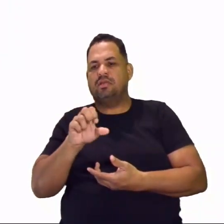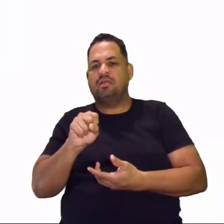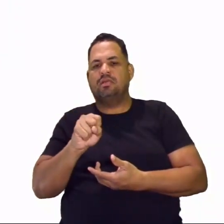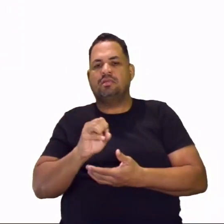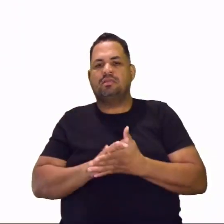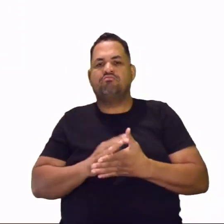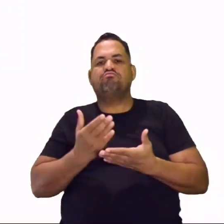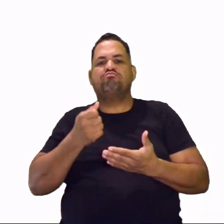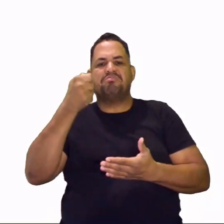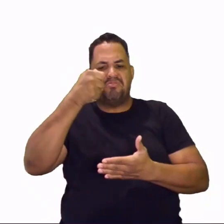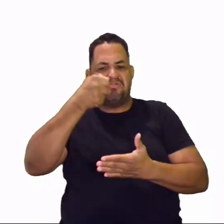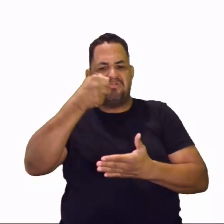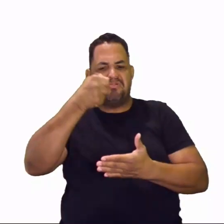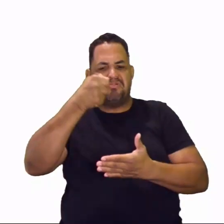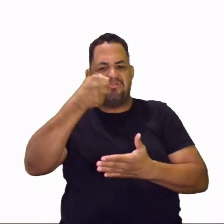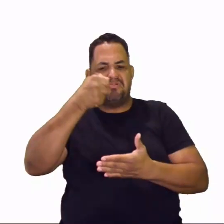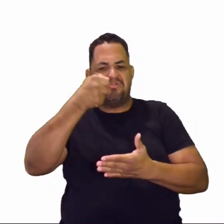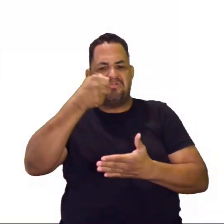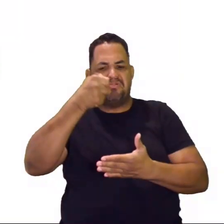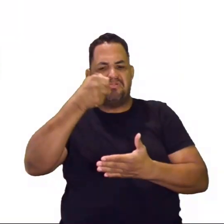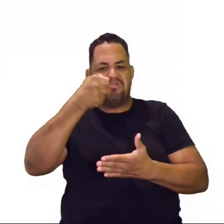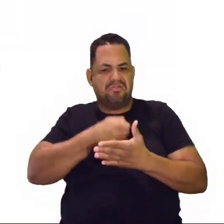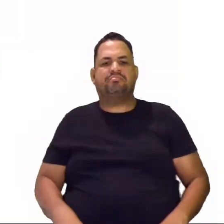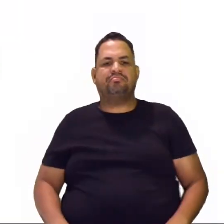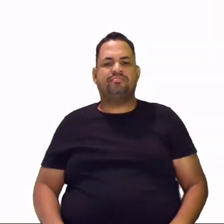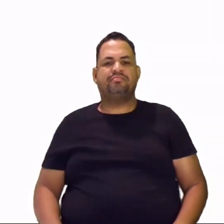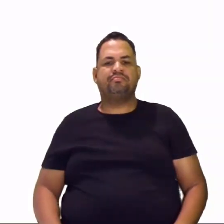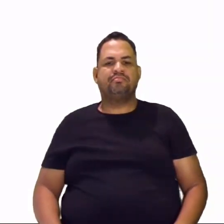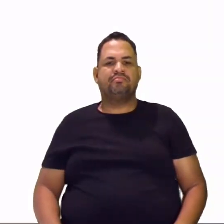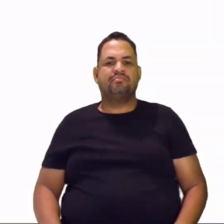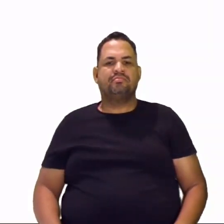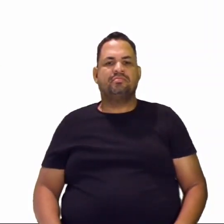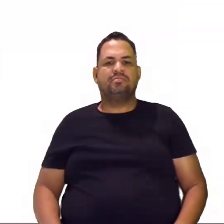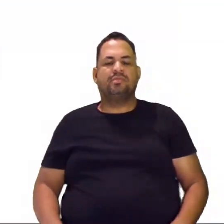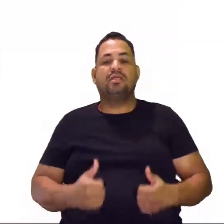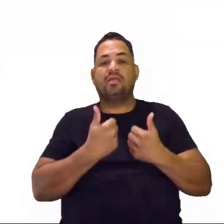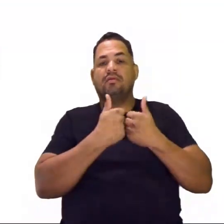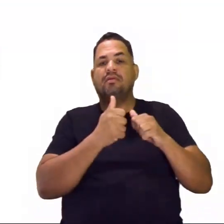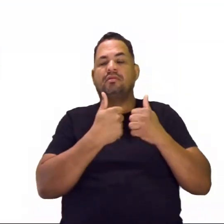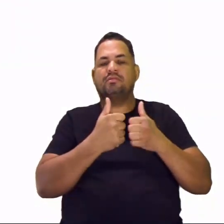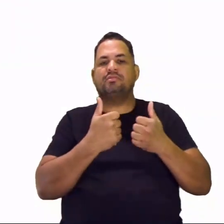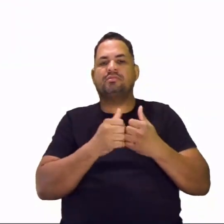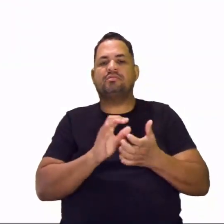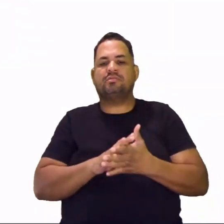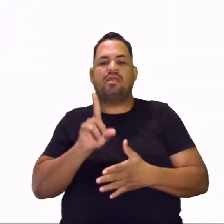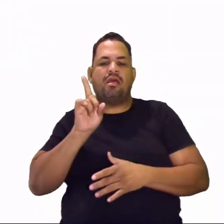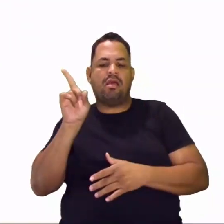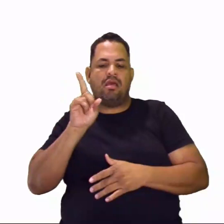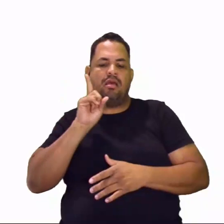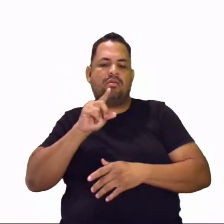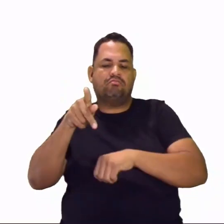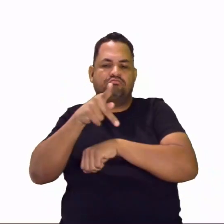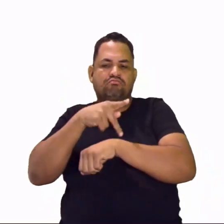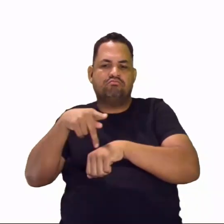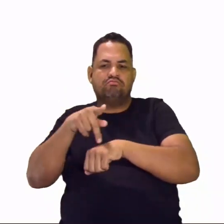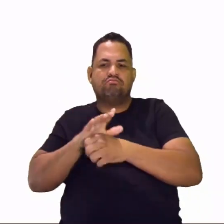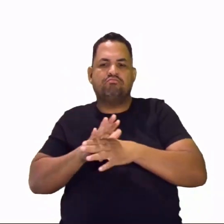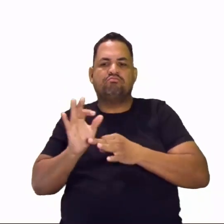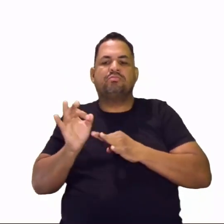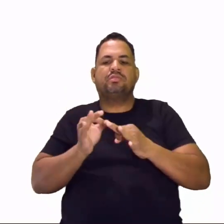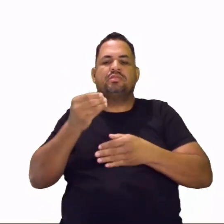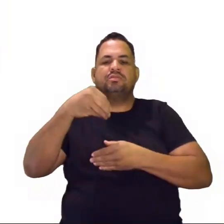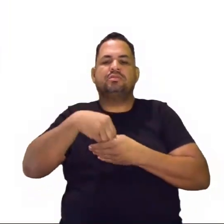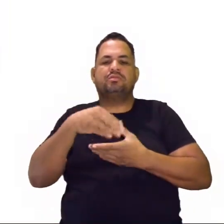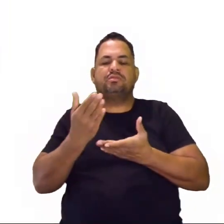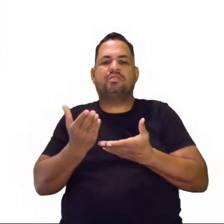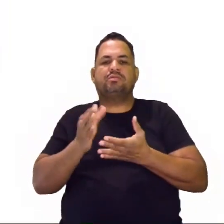ela foi uma militante, mas ela estava num ônibus e nos Estados Unidos o racismo ele é institucionalizado. O